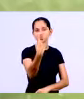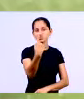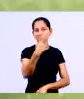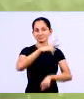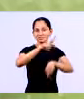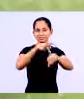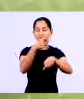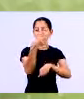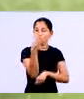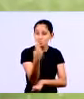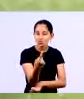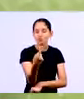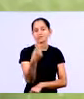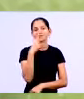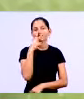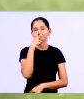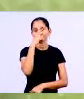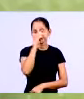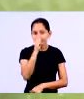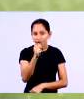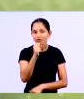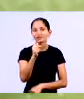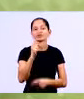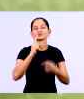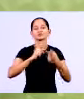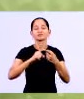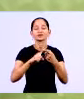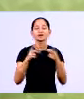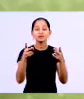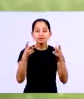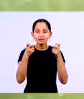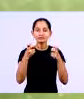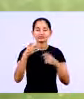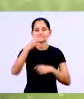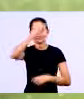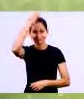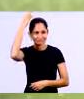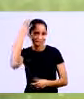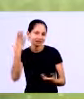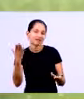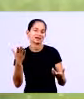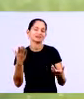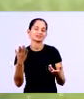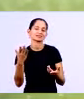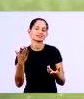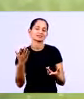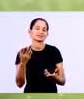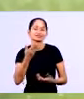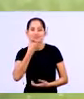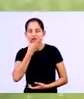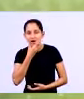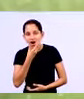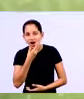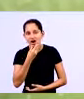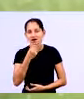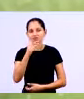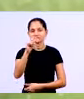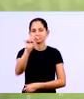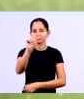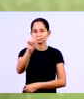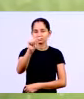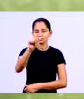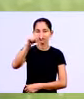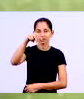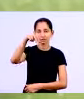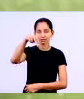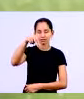nasalidade mais forte. Vocês observem, é santo, Antônio, lógico que eu estou pronunciando